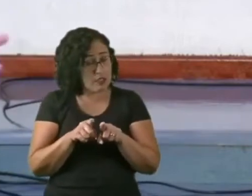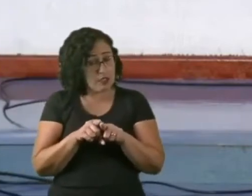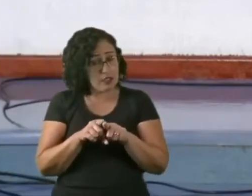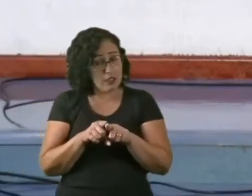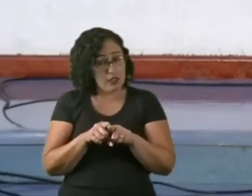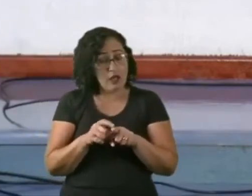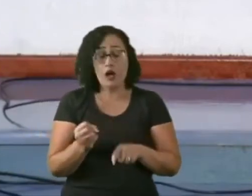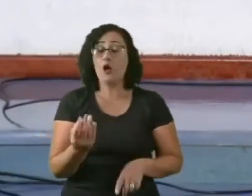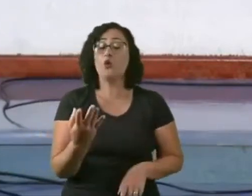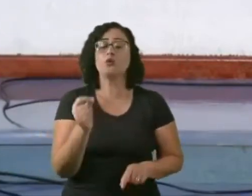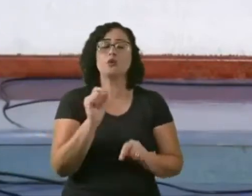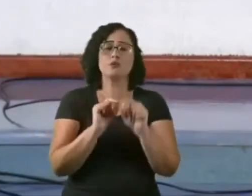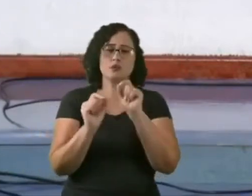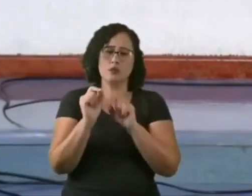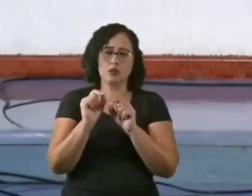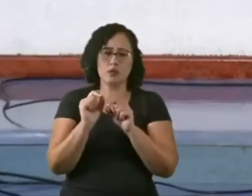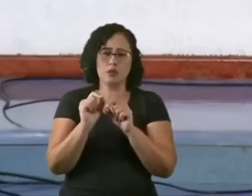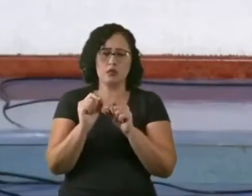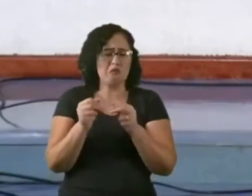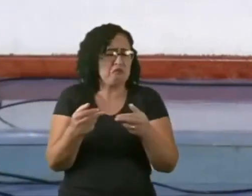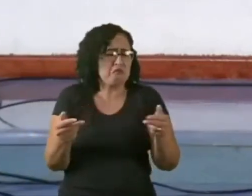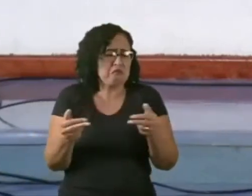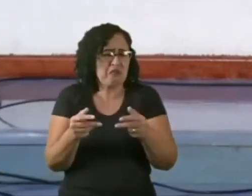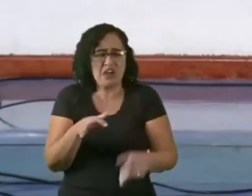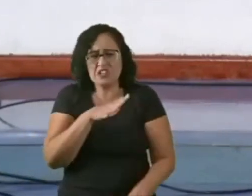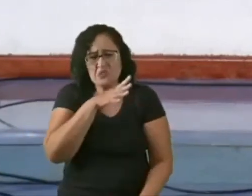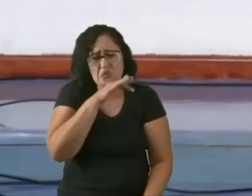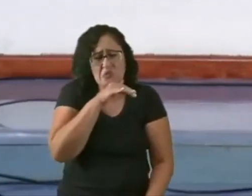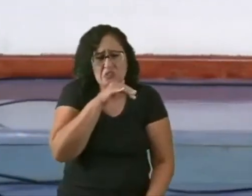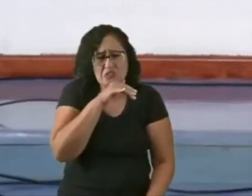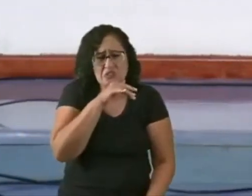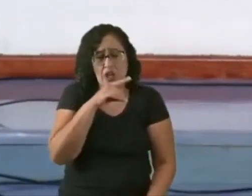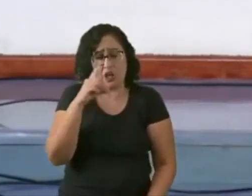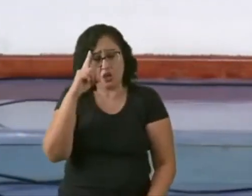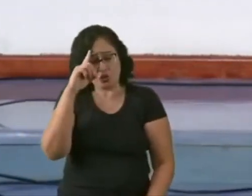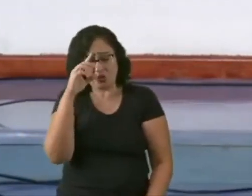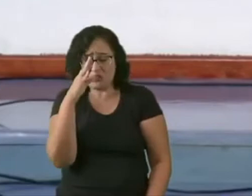ruins, acontecem dias maus.